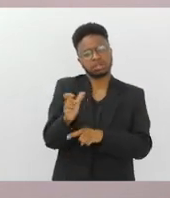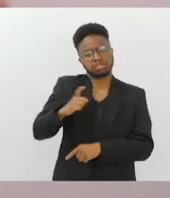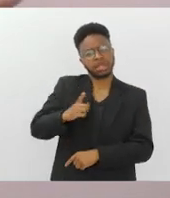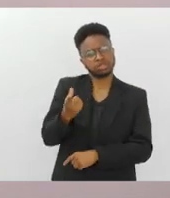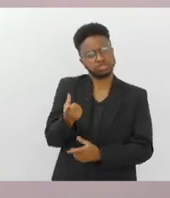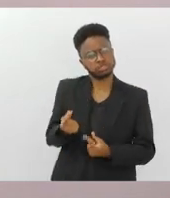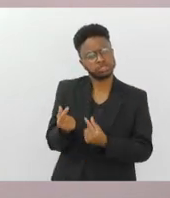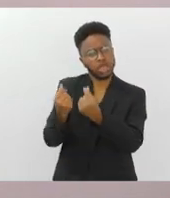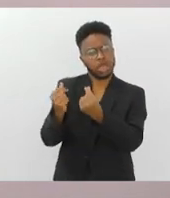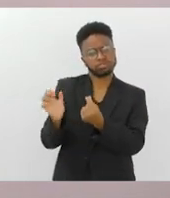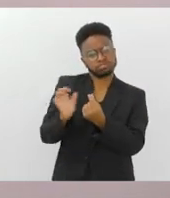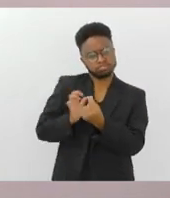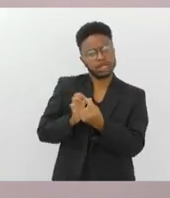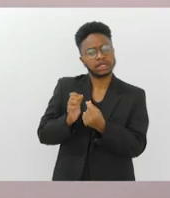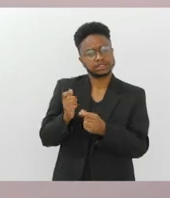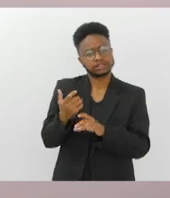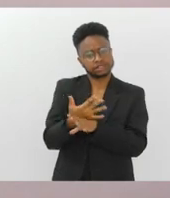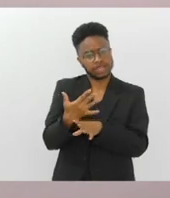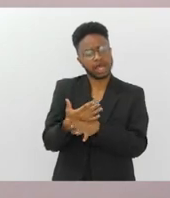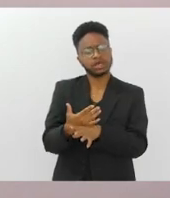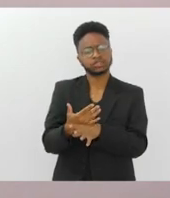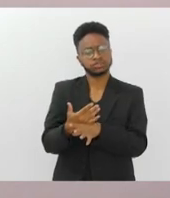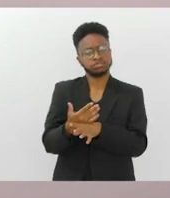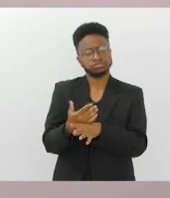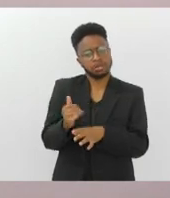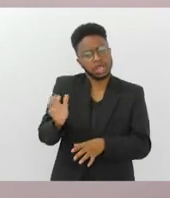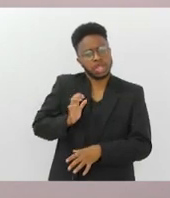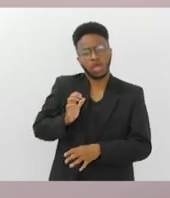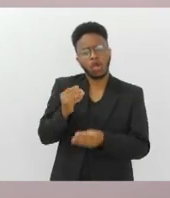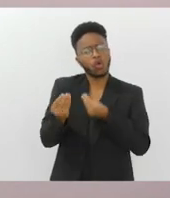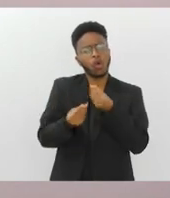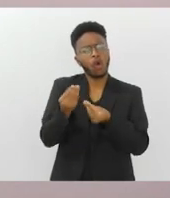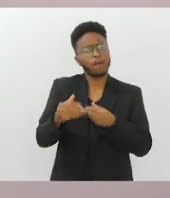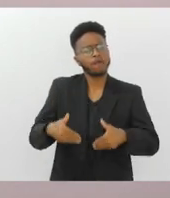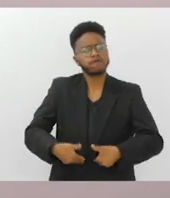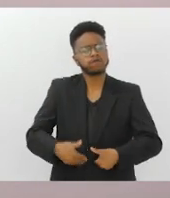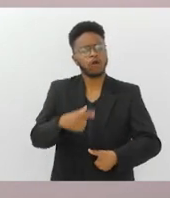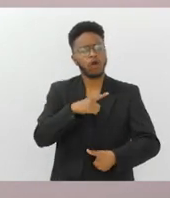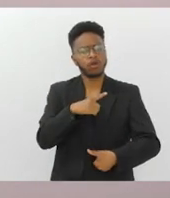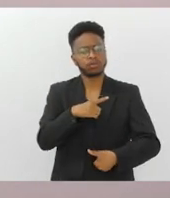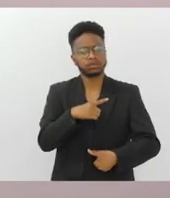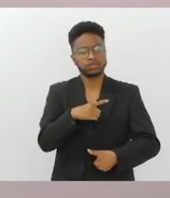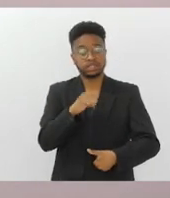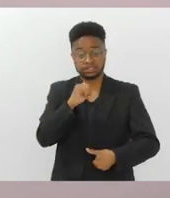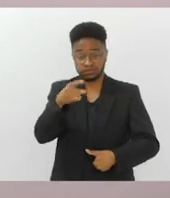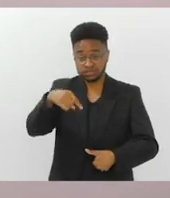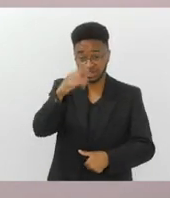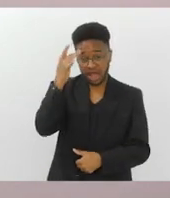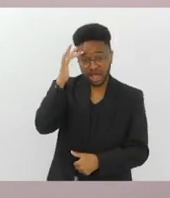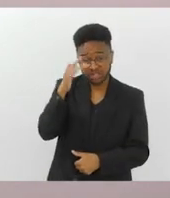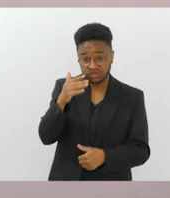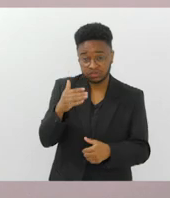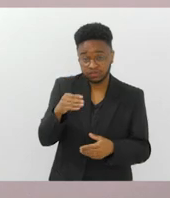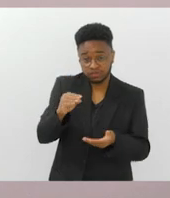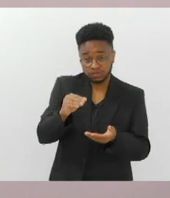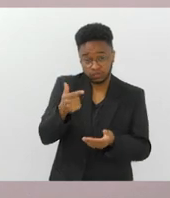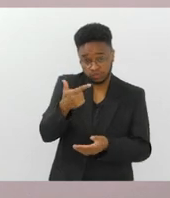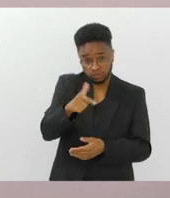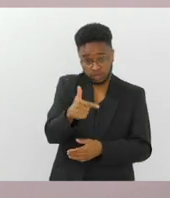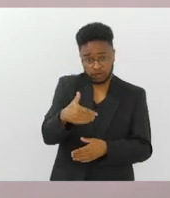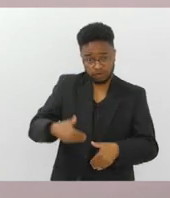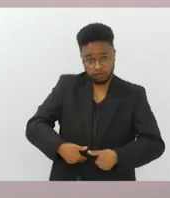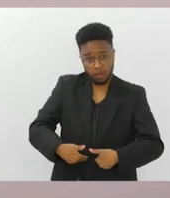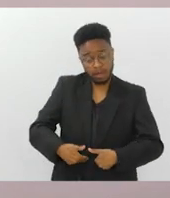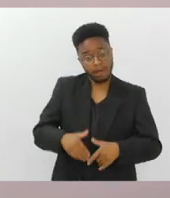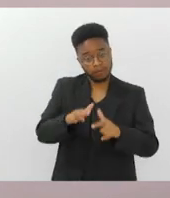rico, a cidade do Rio de Janeiro, uma cidade tão rica, como assim tem fome? Quem acha que não tem fome é quem não vai na favela, quem não